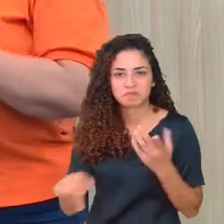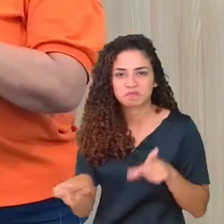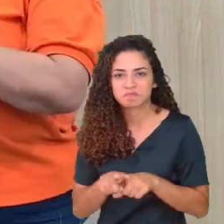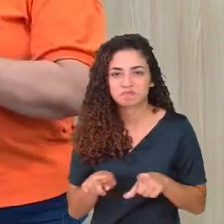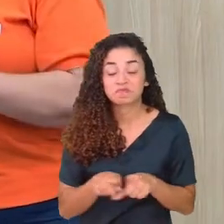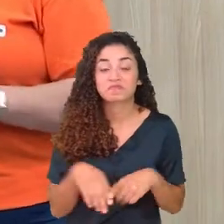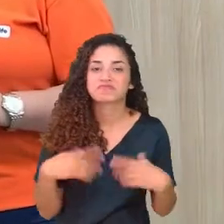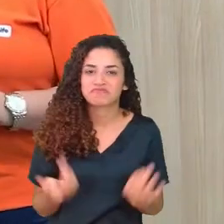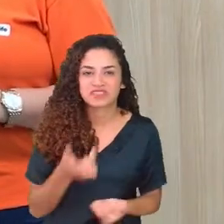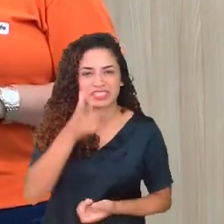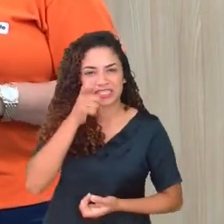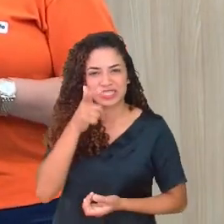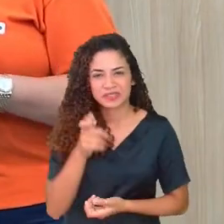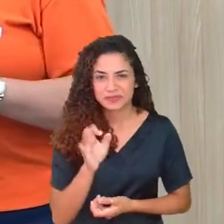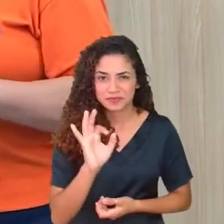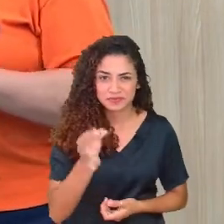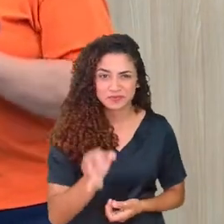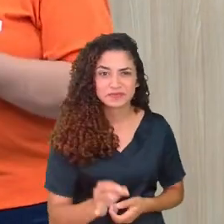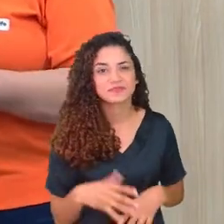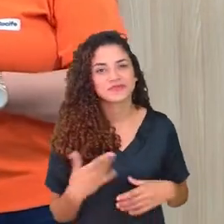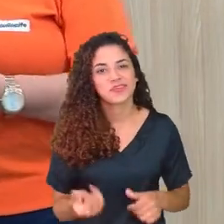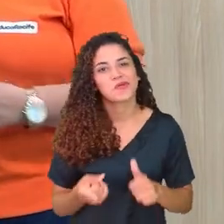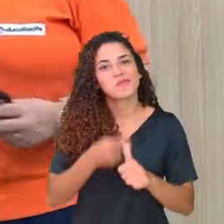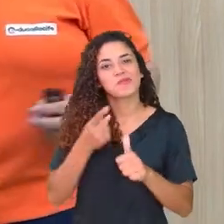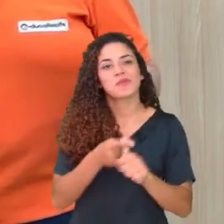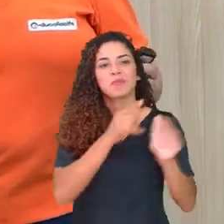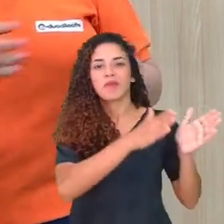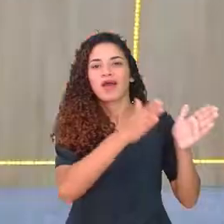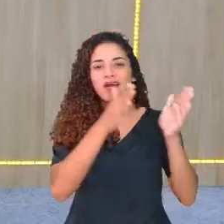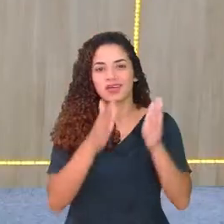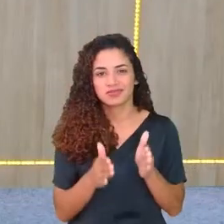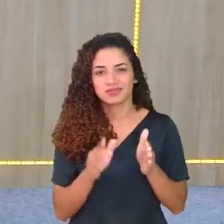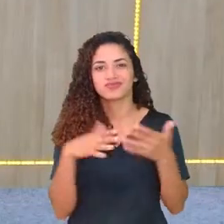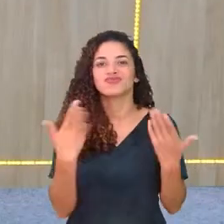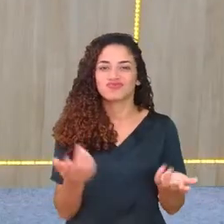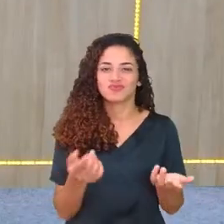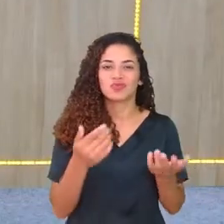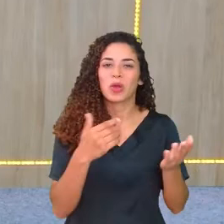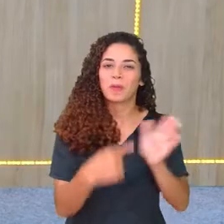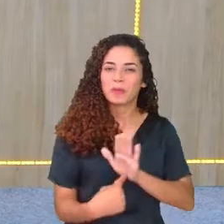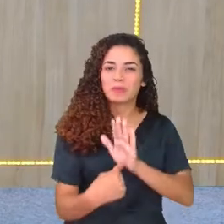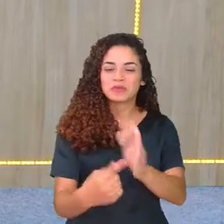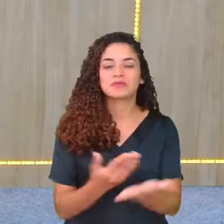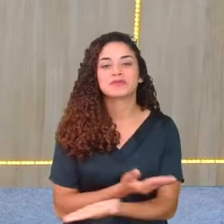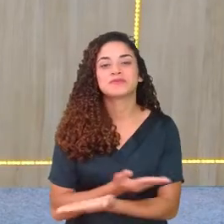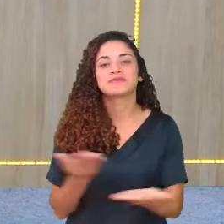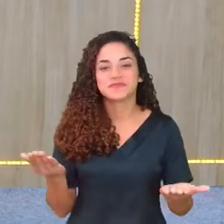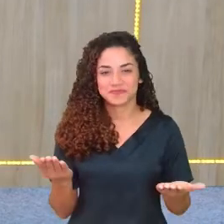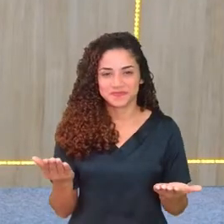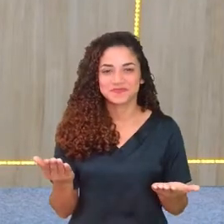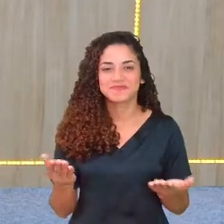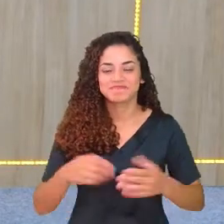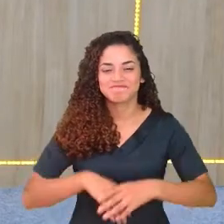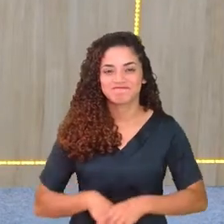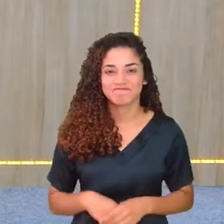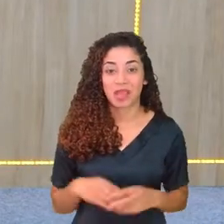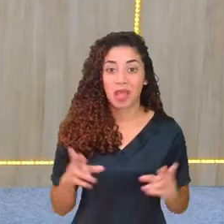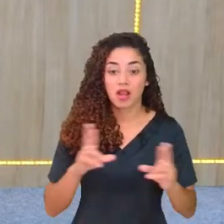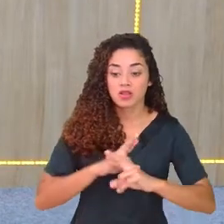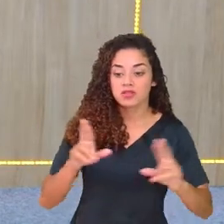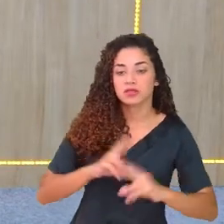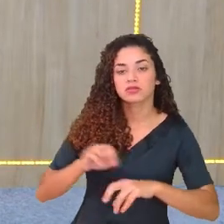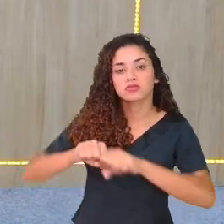interessante essa, vamos dizer assim, essa primeira parte que eu estou conversando com vocês em relação a esse